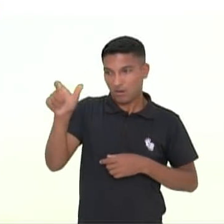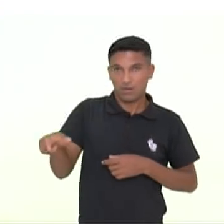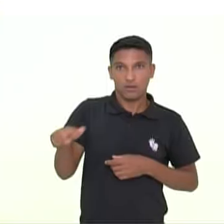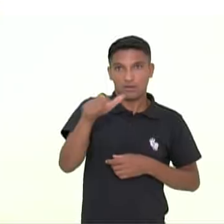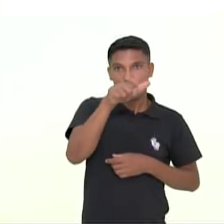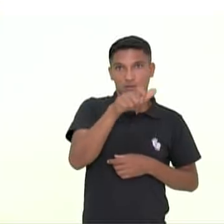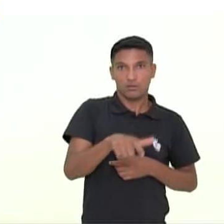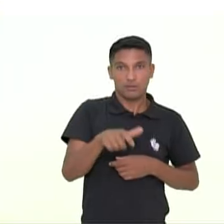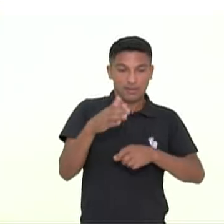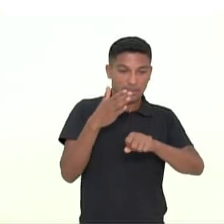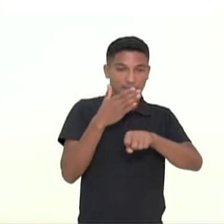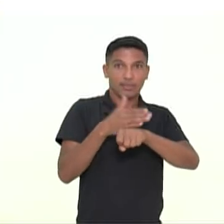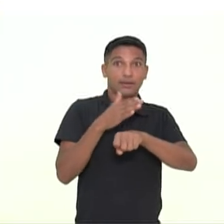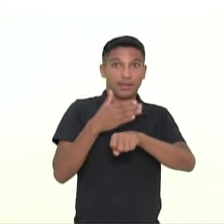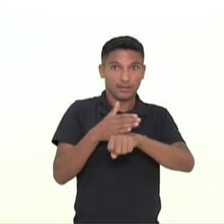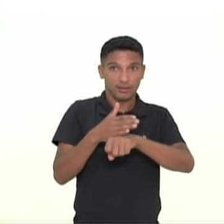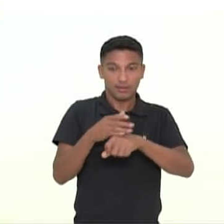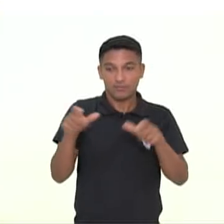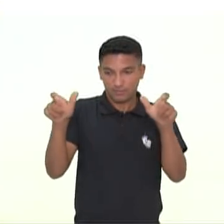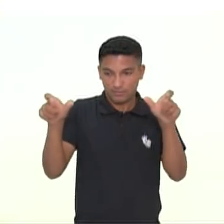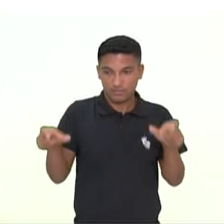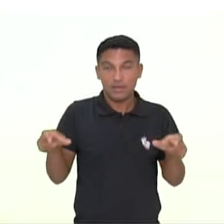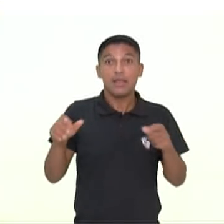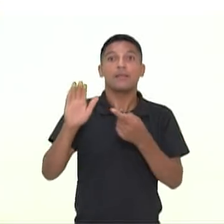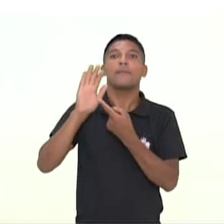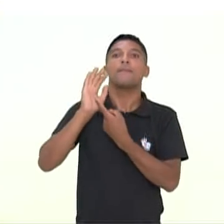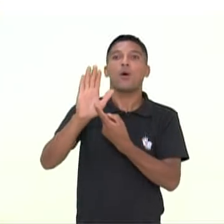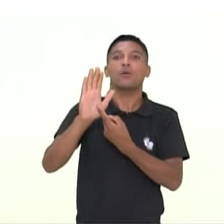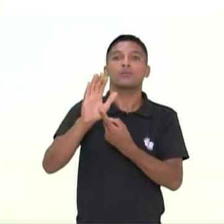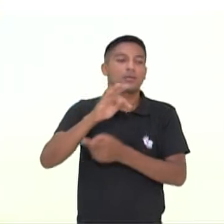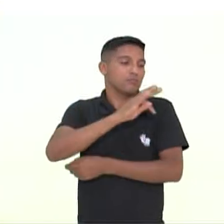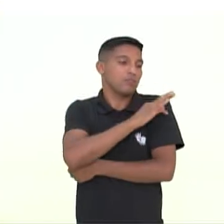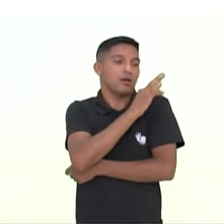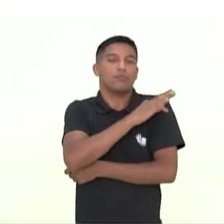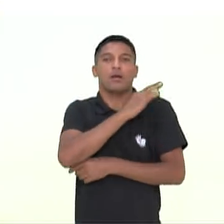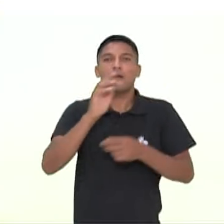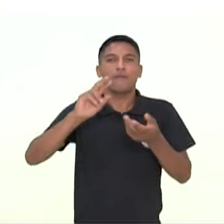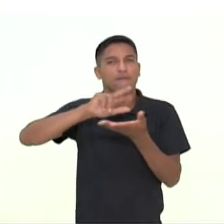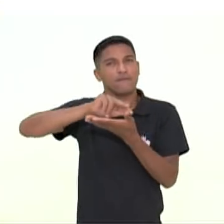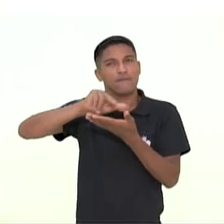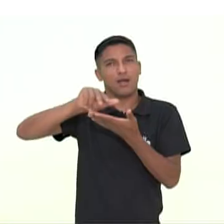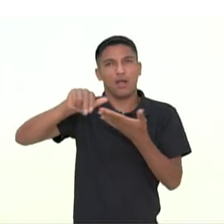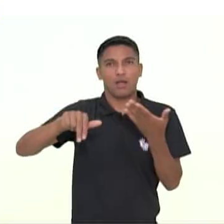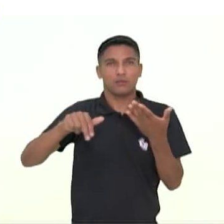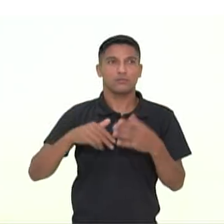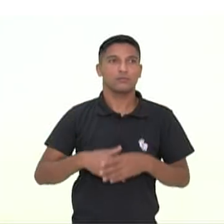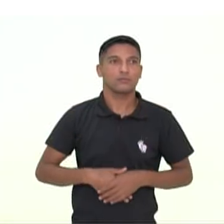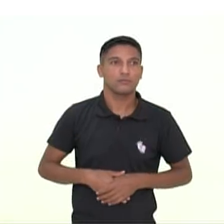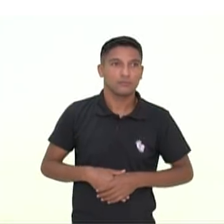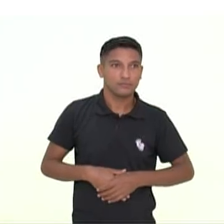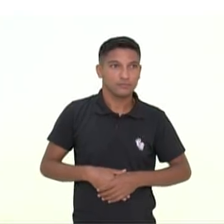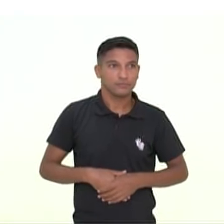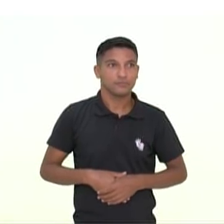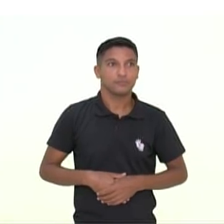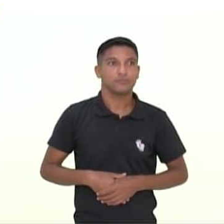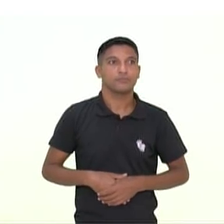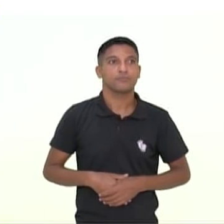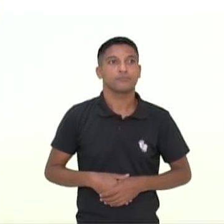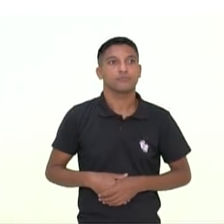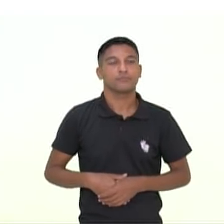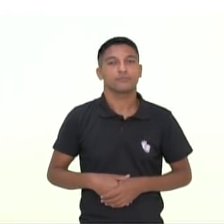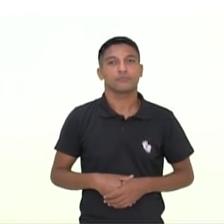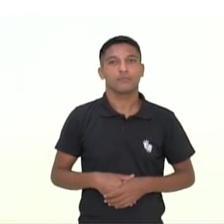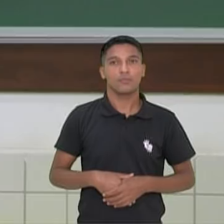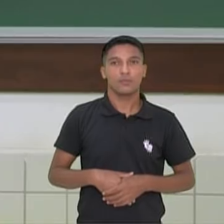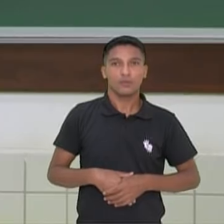fazem uma demonstração de diversas técnicas. O mais interessante ali é você ver assim, indivíduos